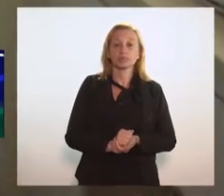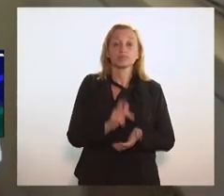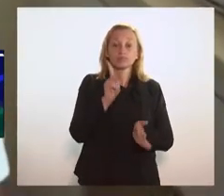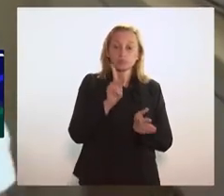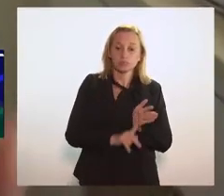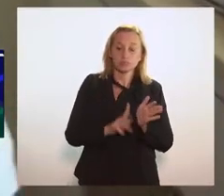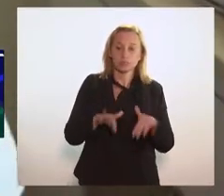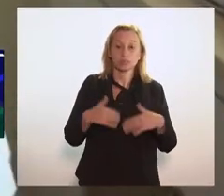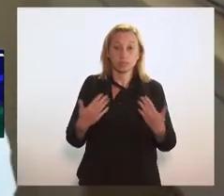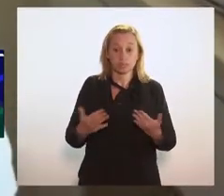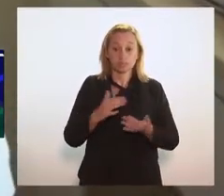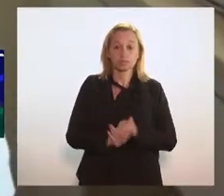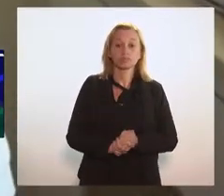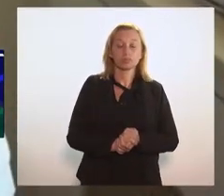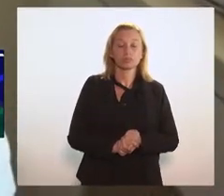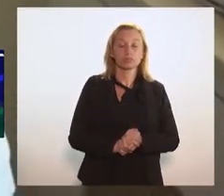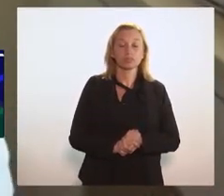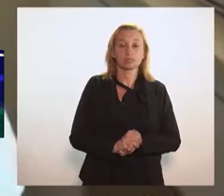projeto,